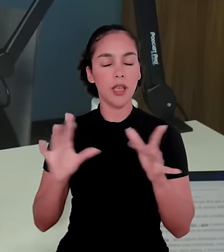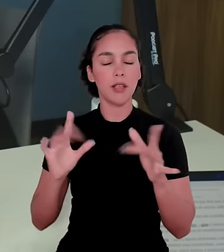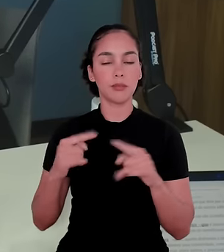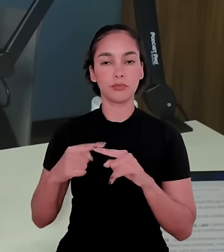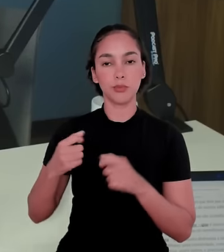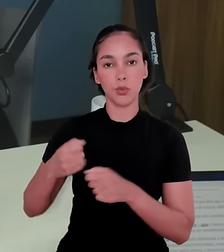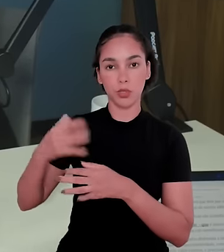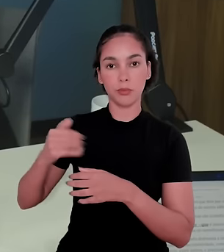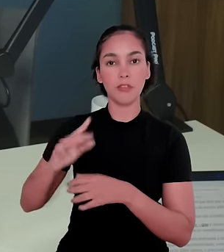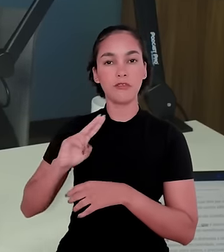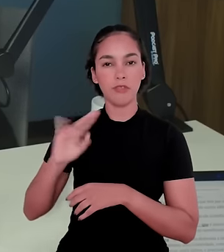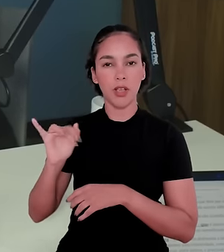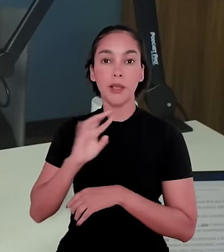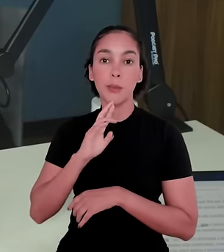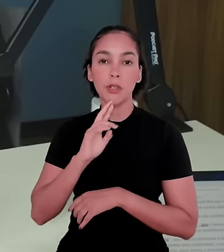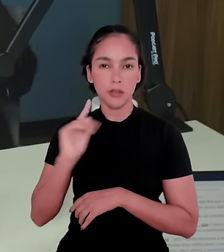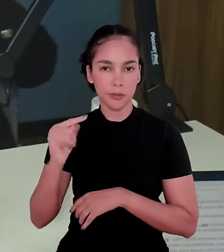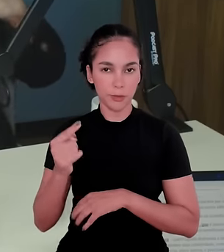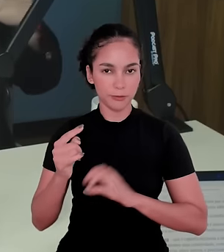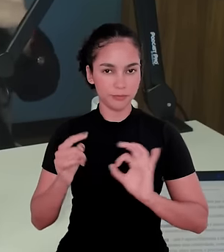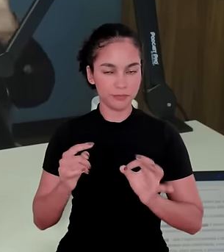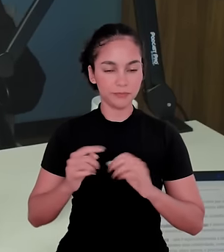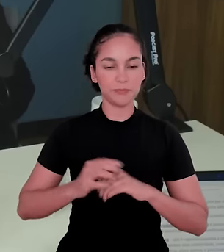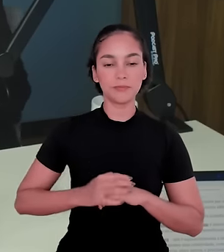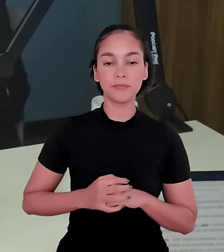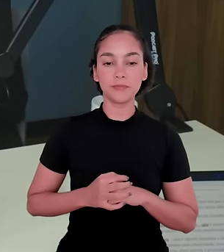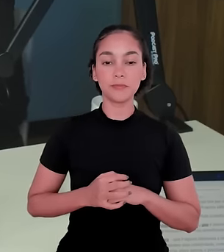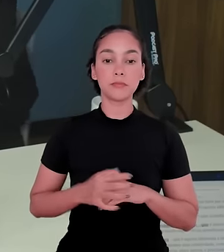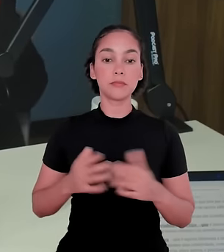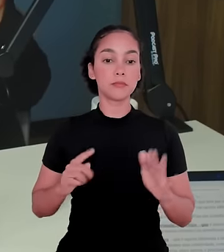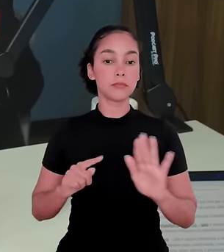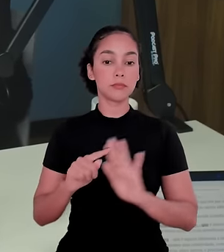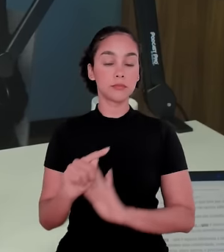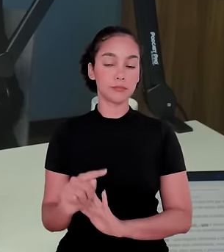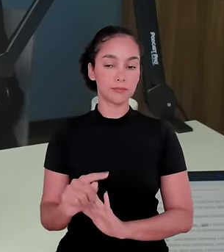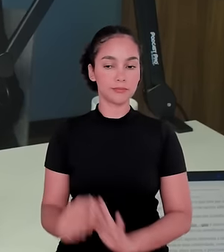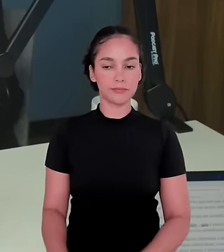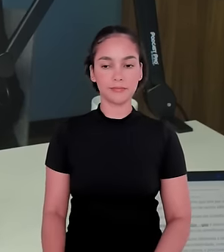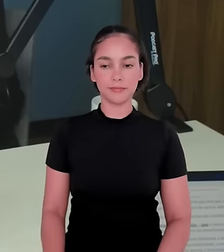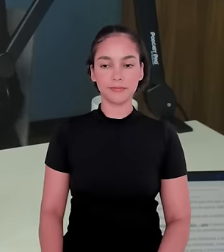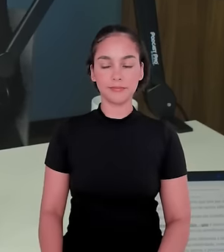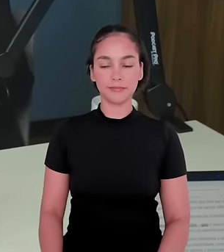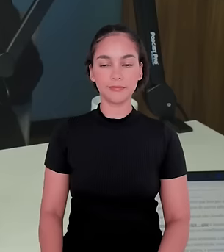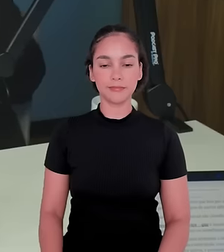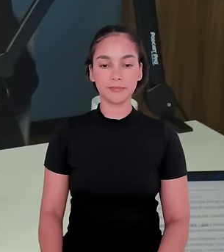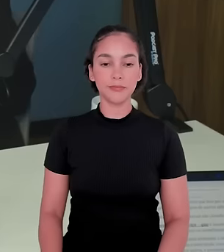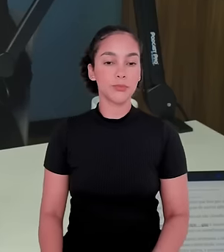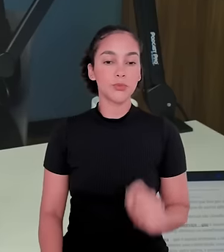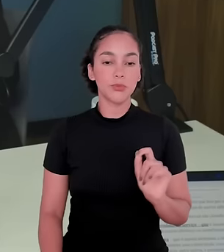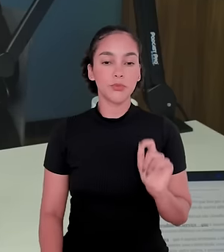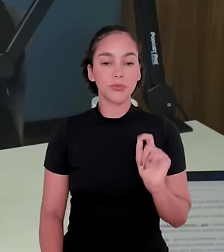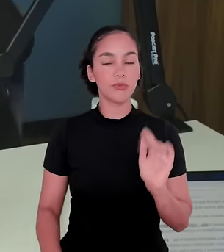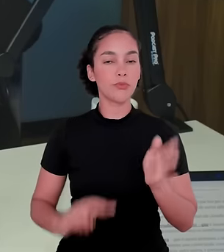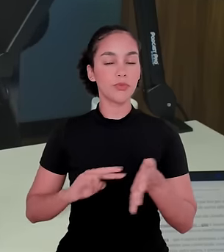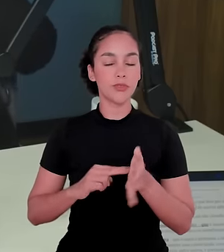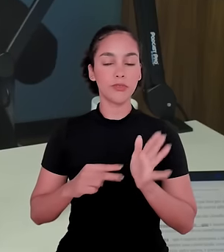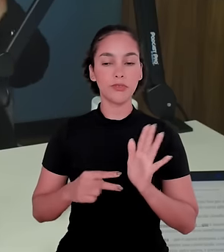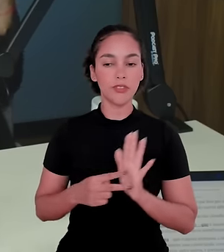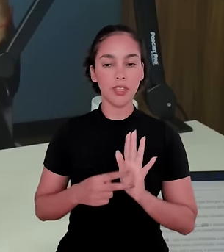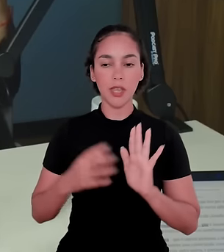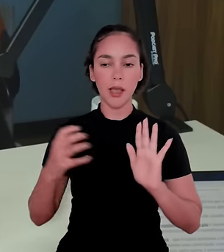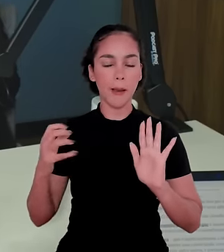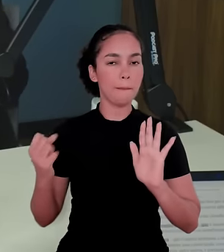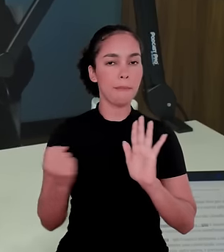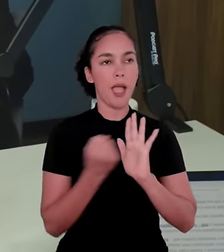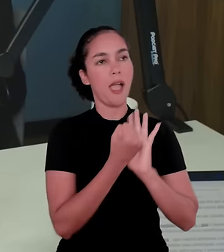nossa equipe para resolver Tá bom então vamos lá uma pergunta que assim a pergunta que não quer calar o que que é essa questão de